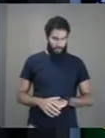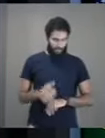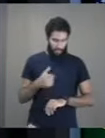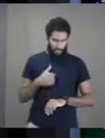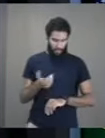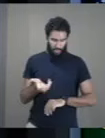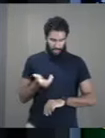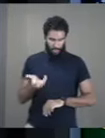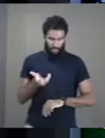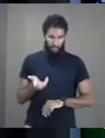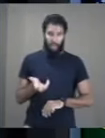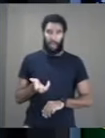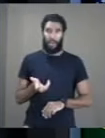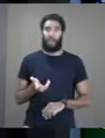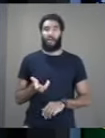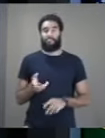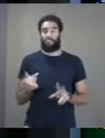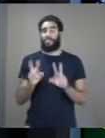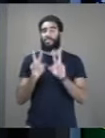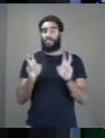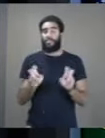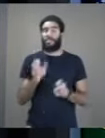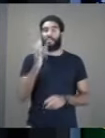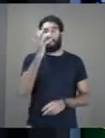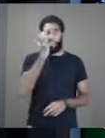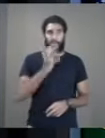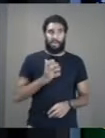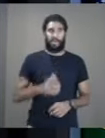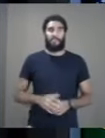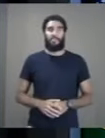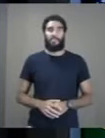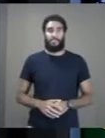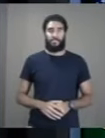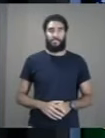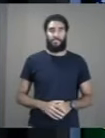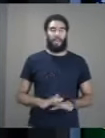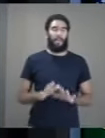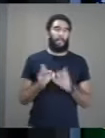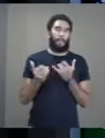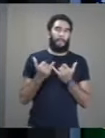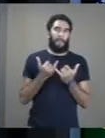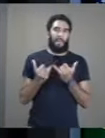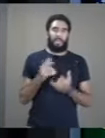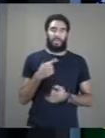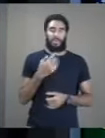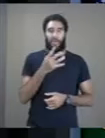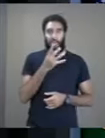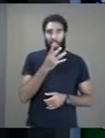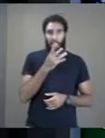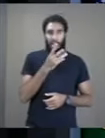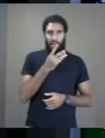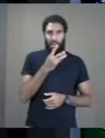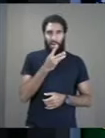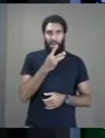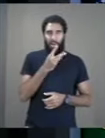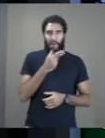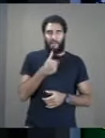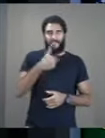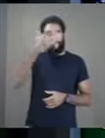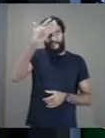insistir nesse assunto que é gravíssimo. E a gente parece que está numa letargia, num